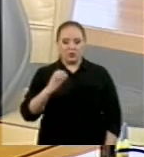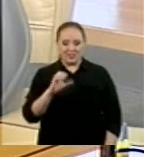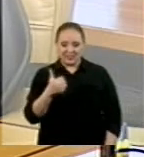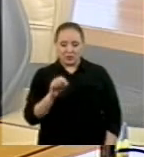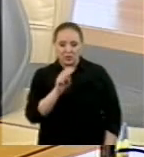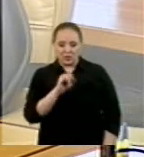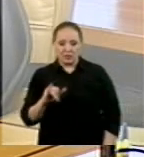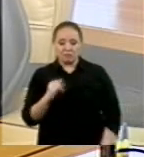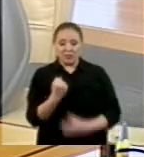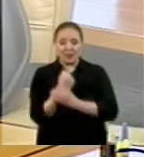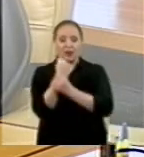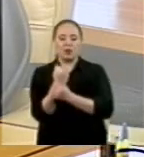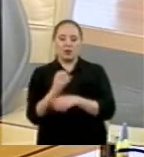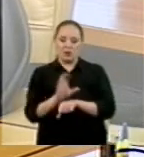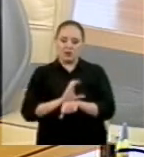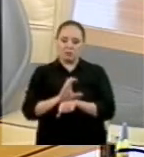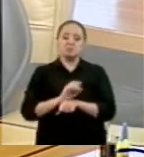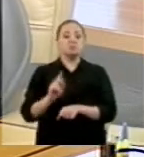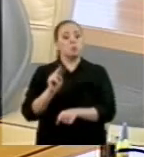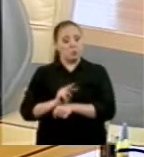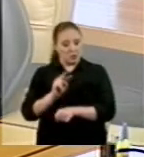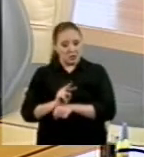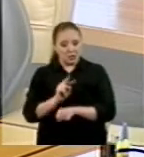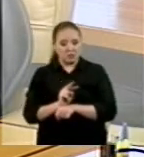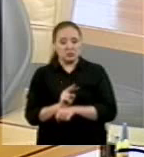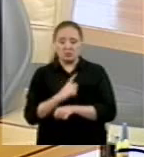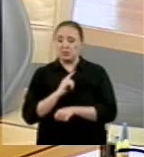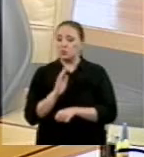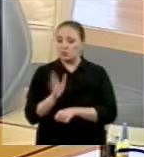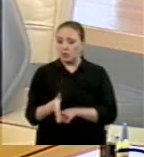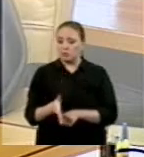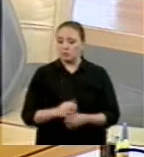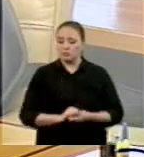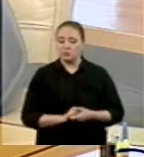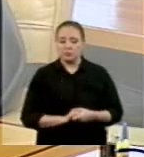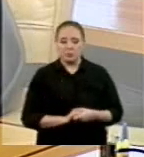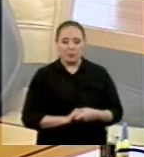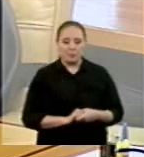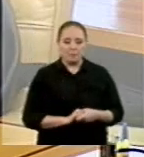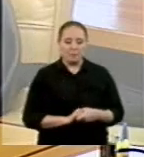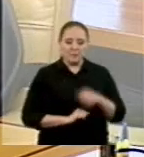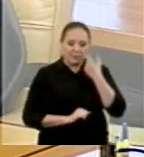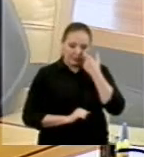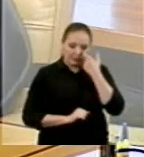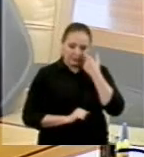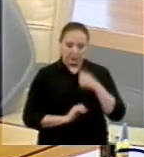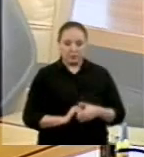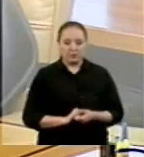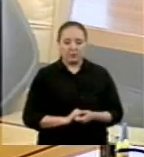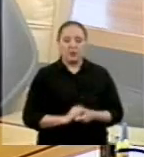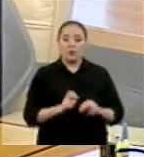constitucionalmente garantidas, protegidas e efetivadas. Por isso, assim